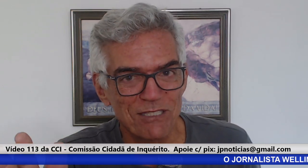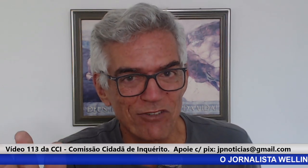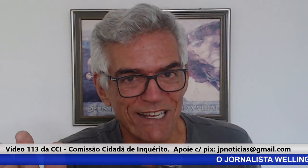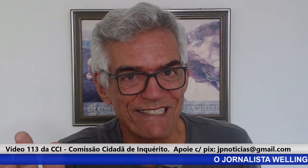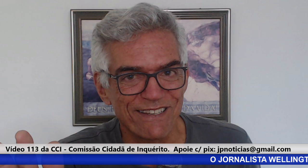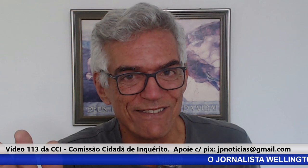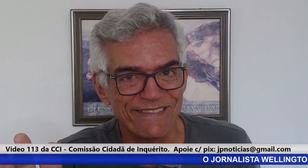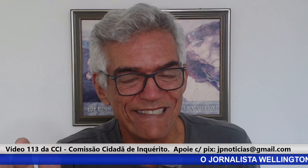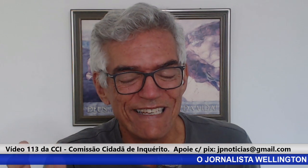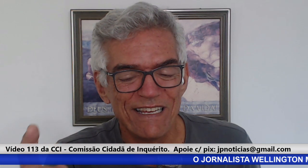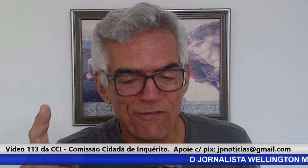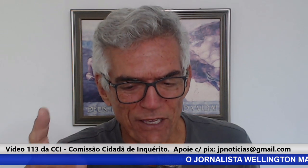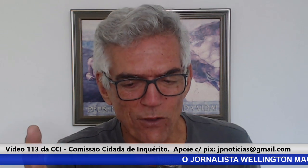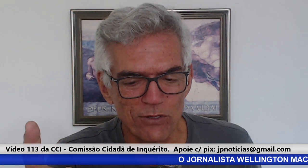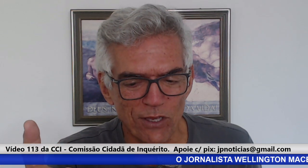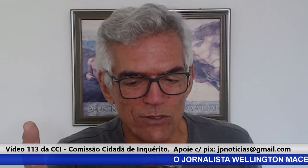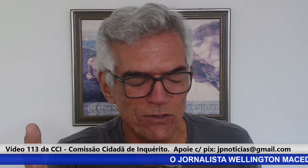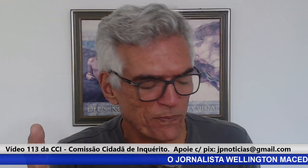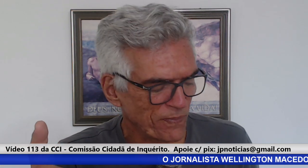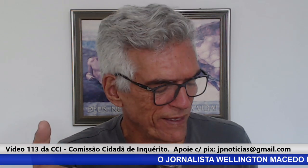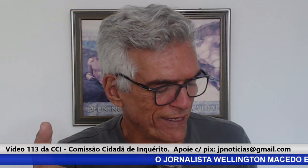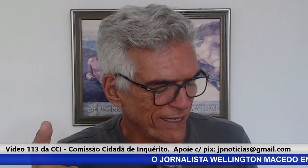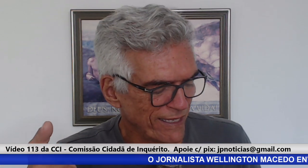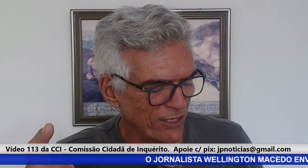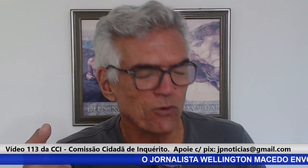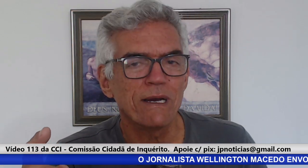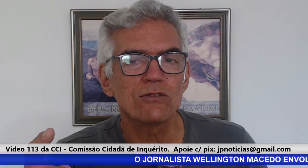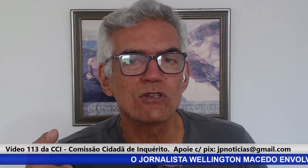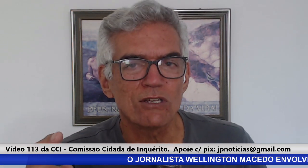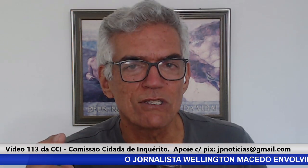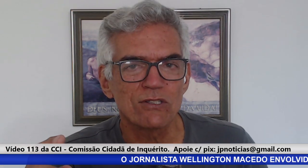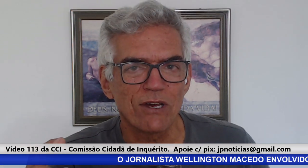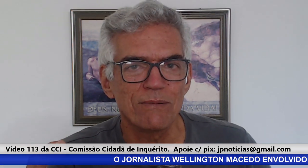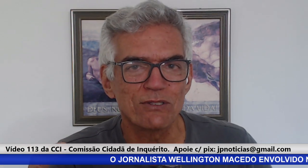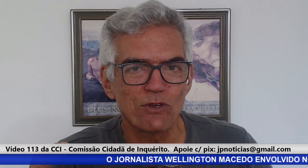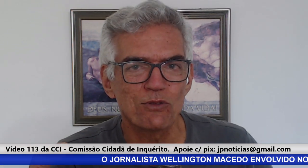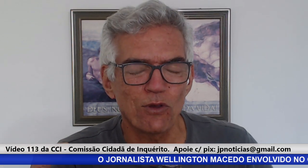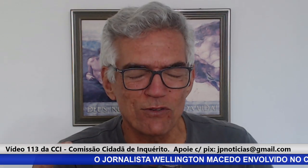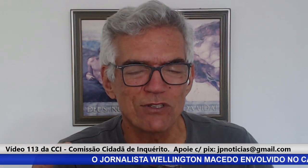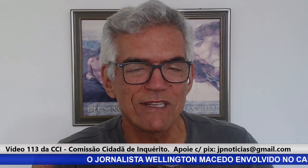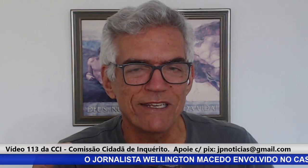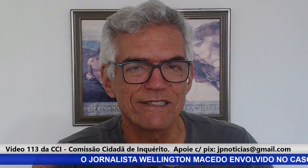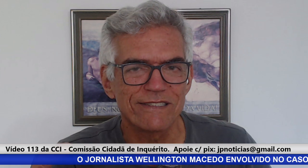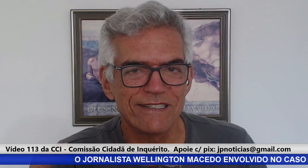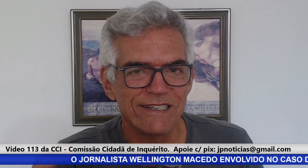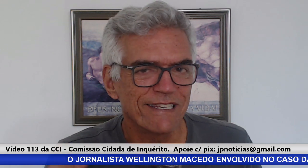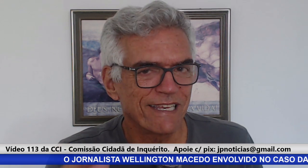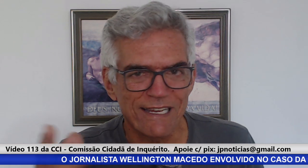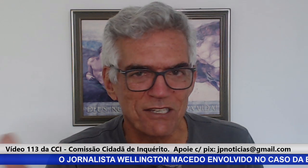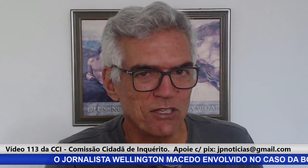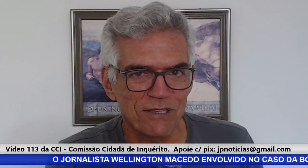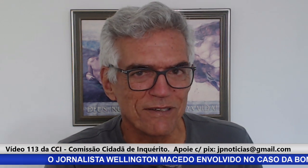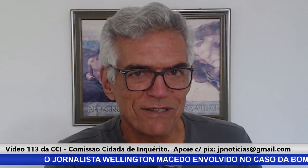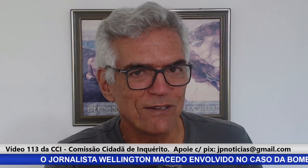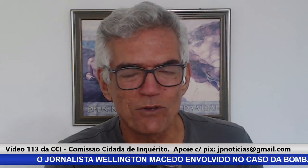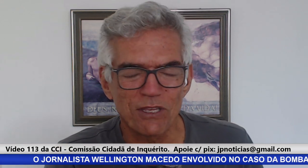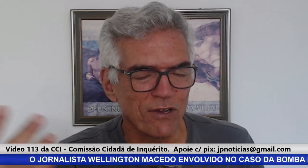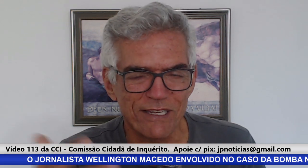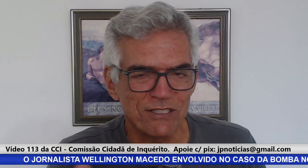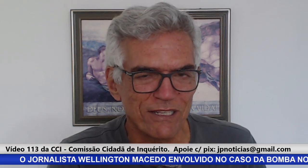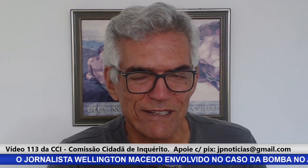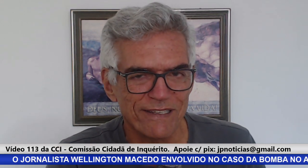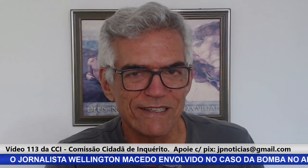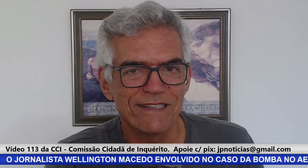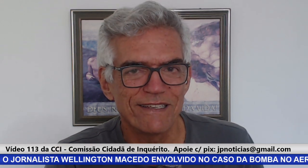da pacificação. Fiquem com Deus e que o manto de Nossa Senhora abençoe todos vocês que acreditam ou